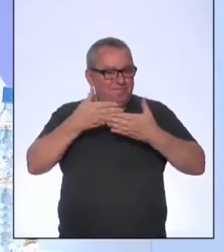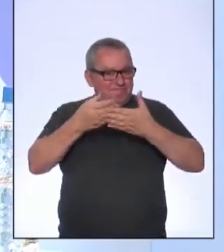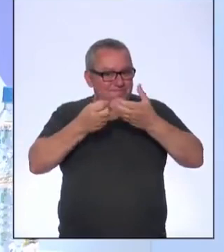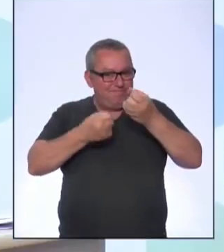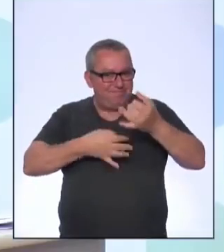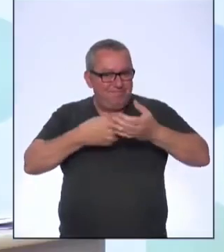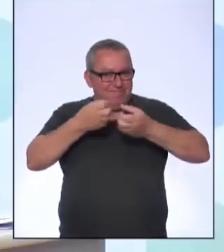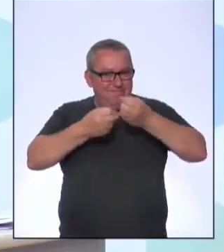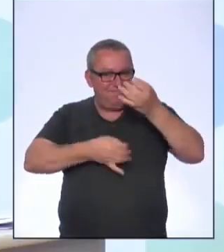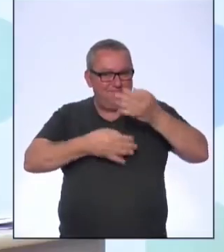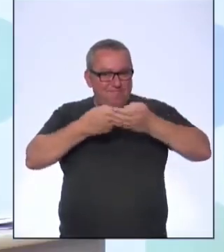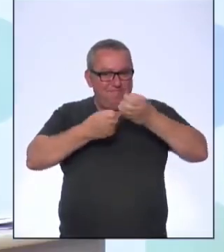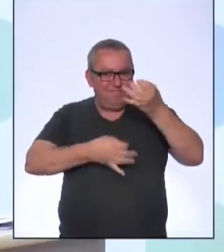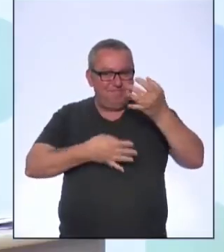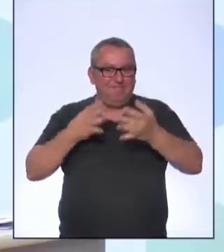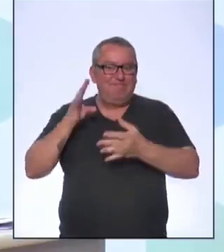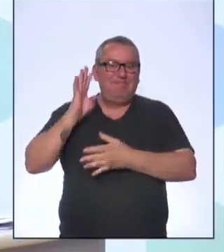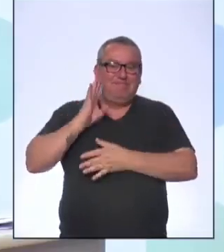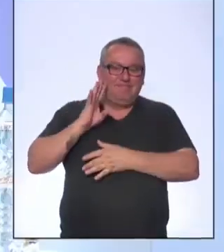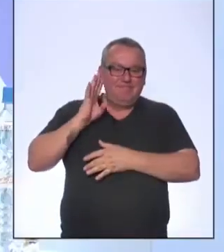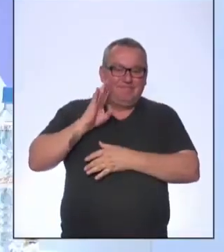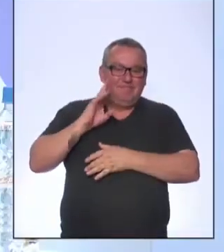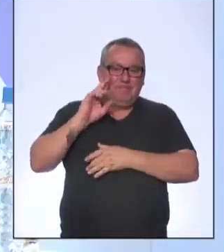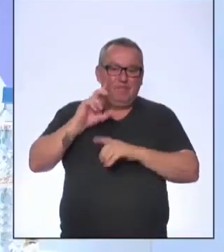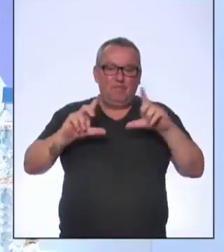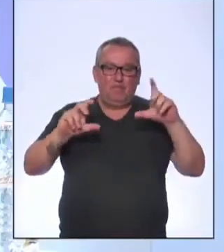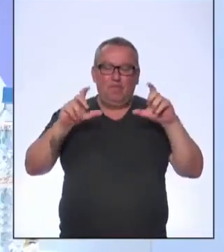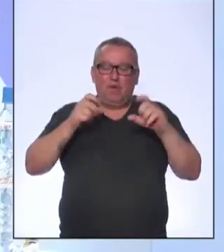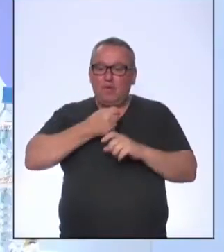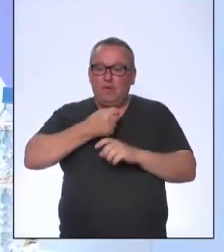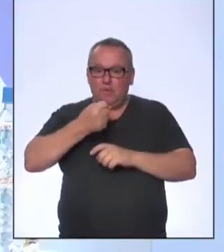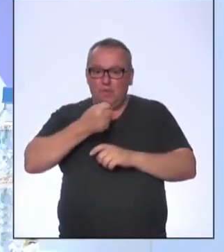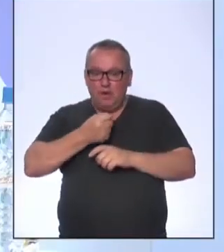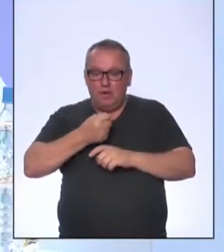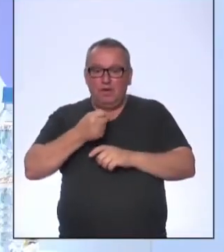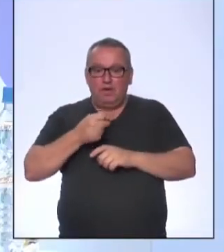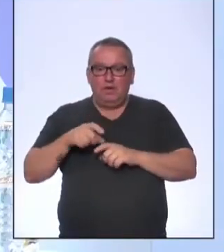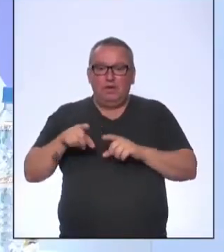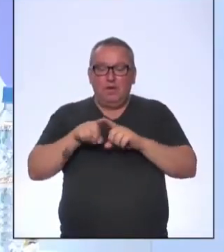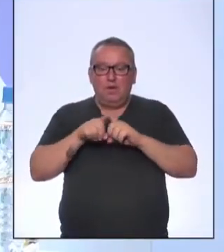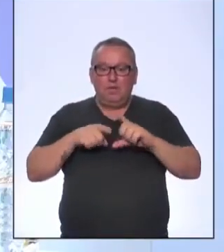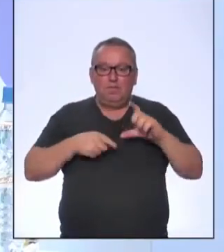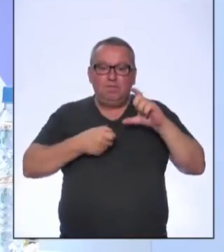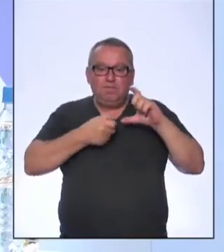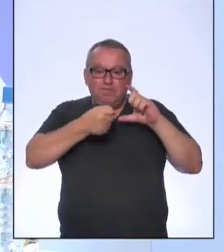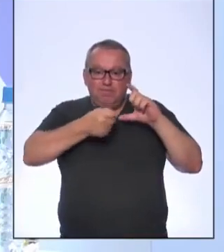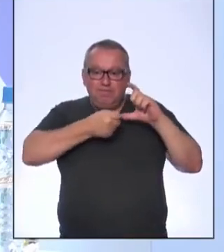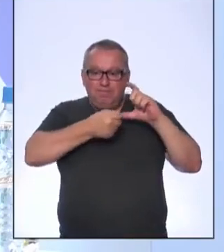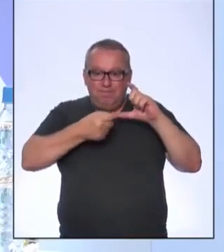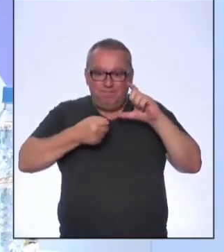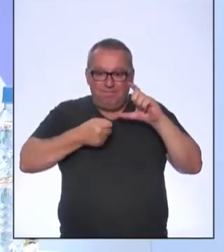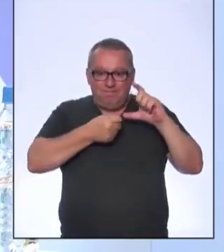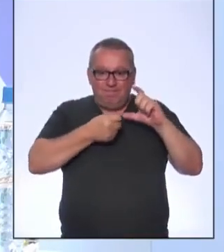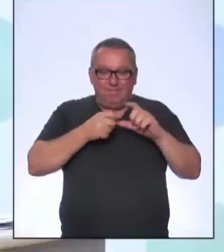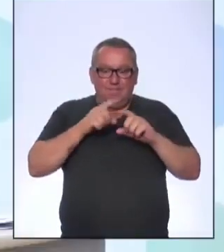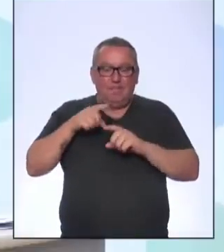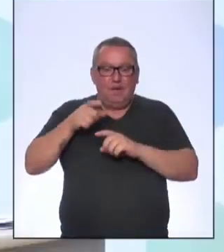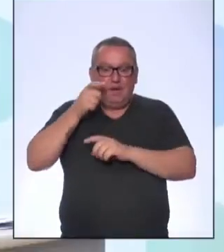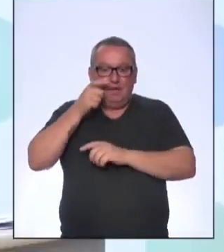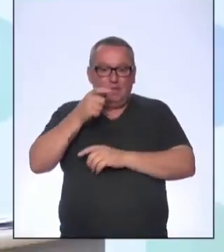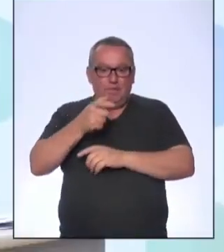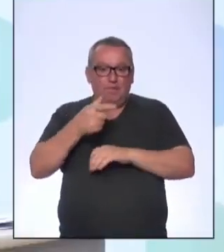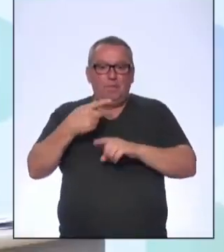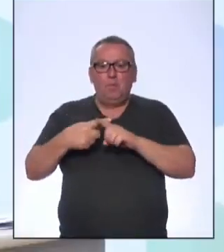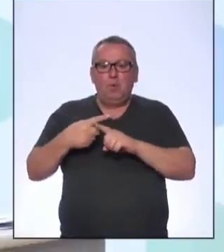Então, legal. vem esse tipo de fotoreportagem, fotodenúncia na internet. Muito É bem. interessante,